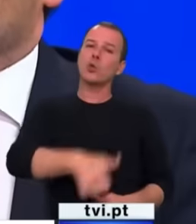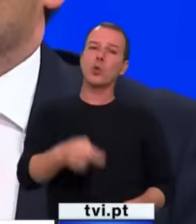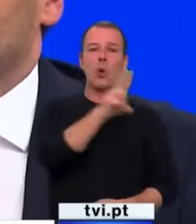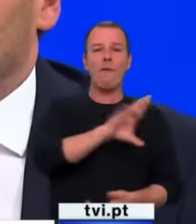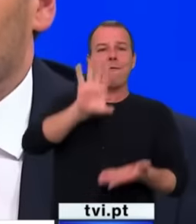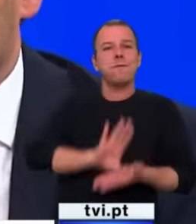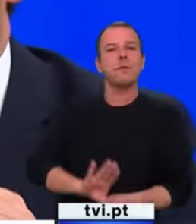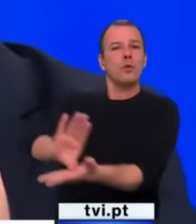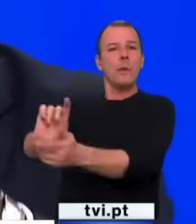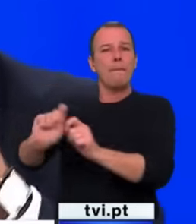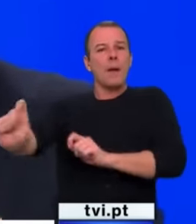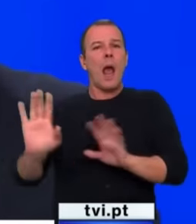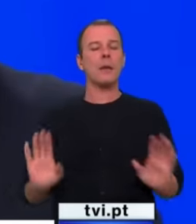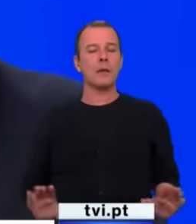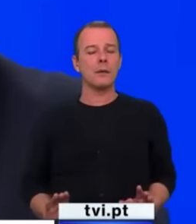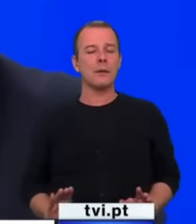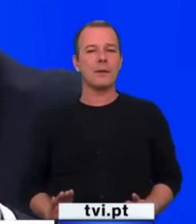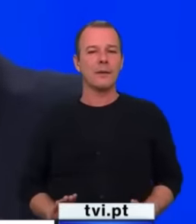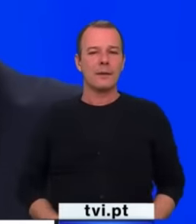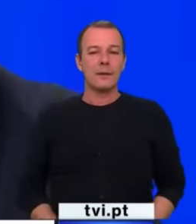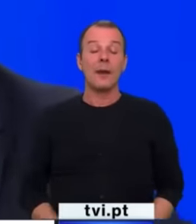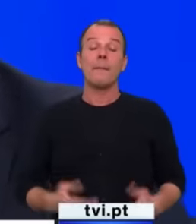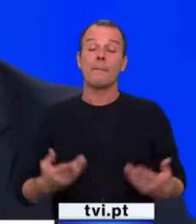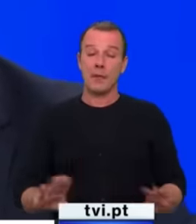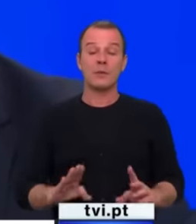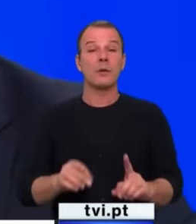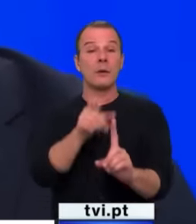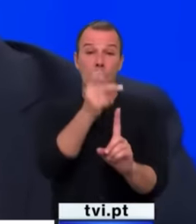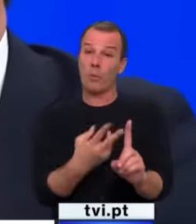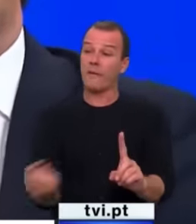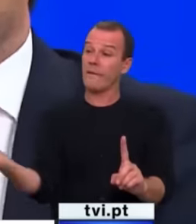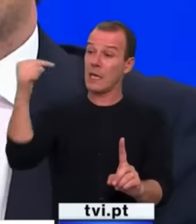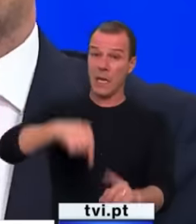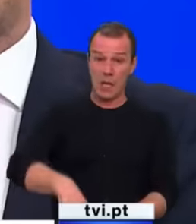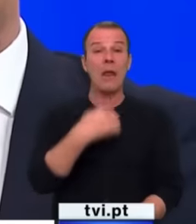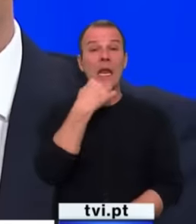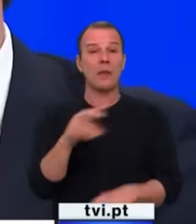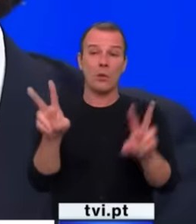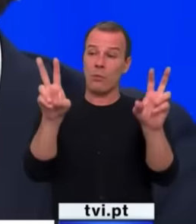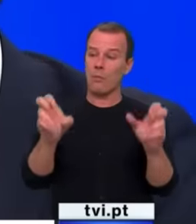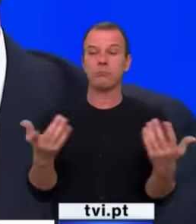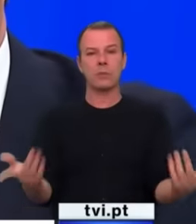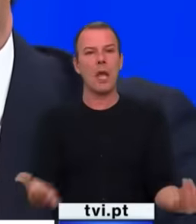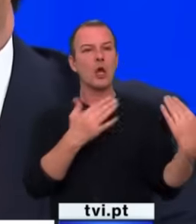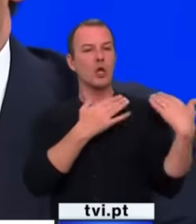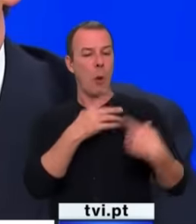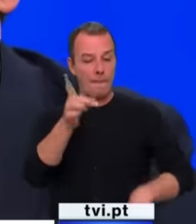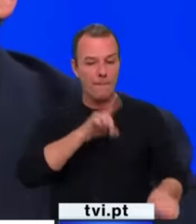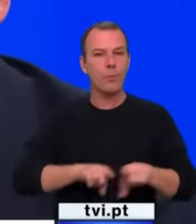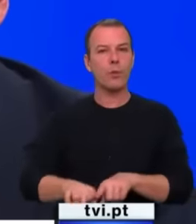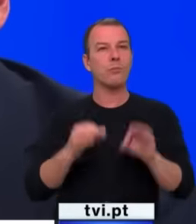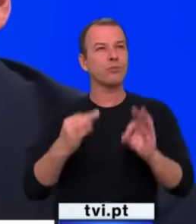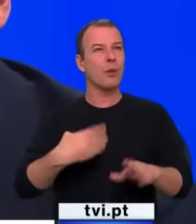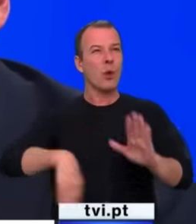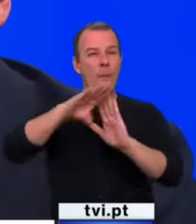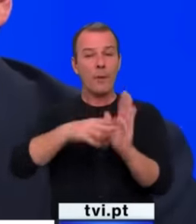tenho que ouvir algumas verdades. Não é verdade. Mas acho também vai ouvir, então. Que o Pedro Nuno Santos tenha vindo aqui falar em responsabilidade política, porque de facto o programa do PS